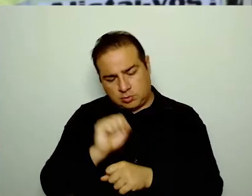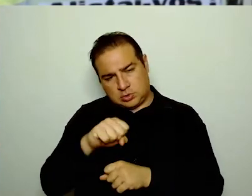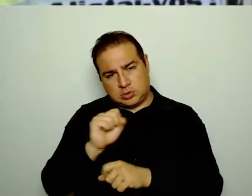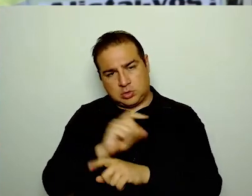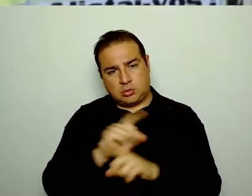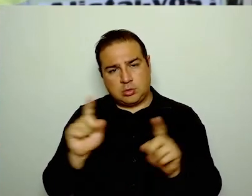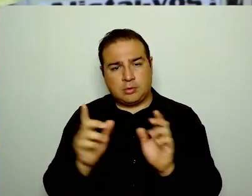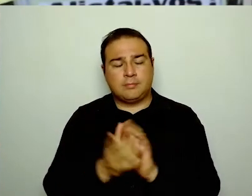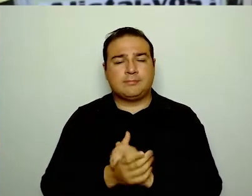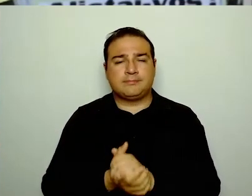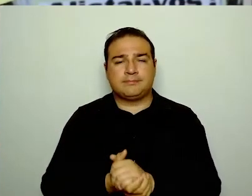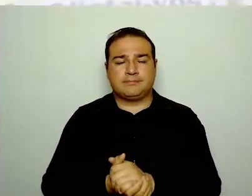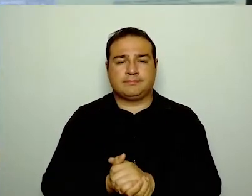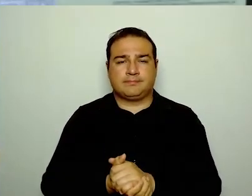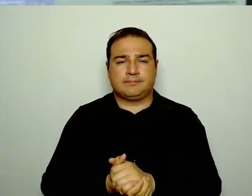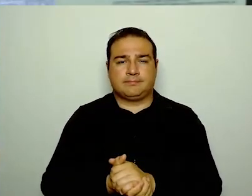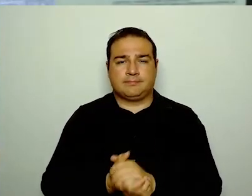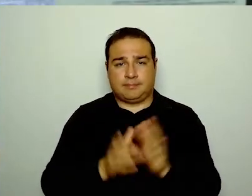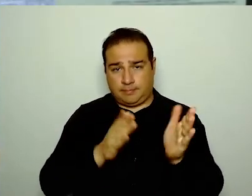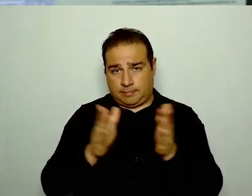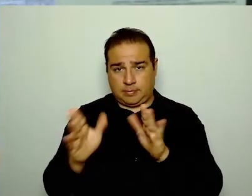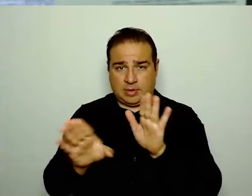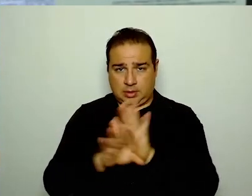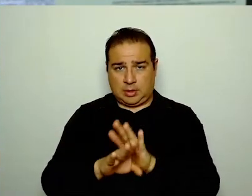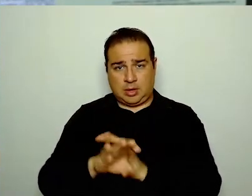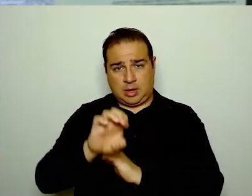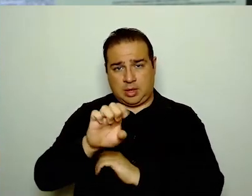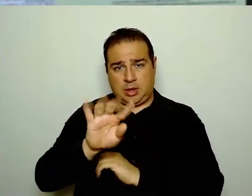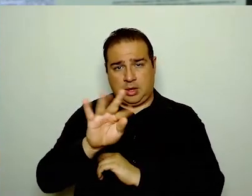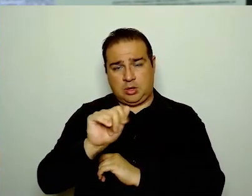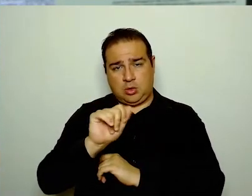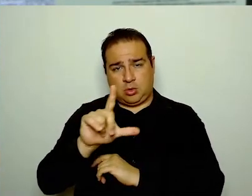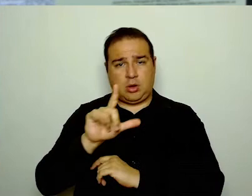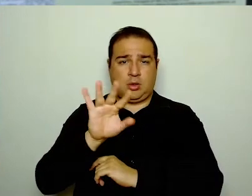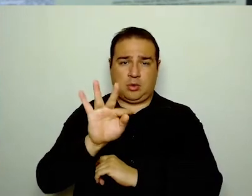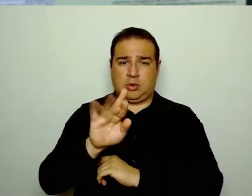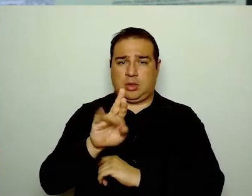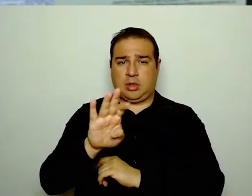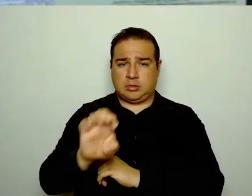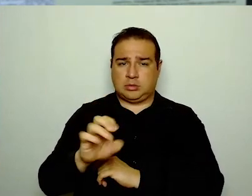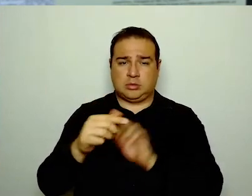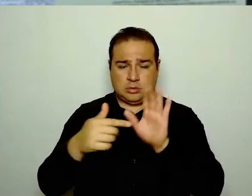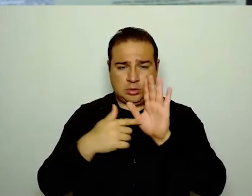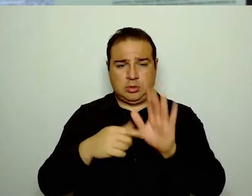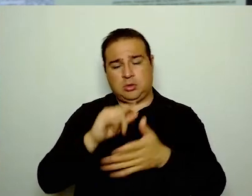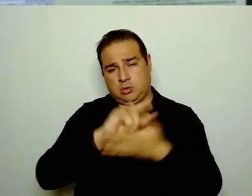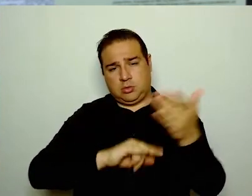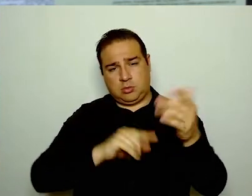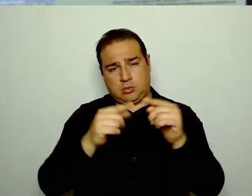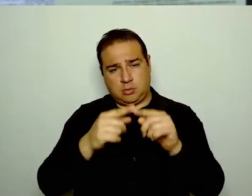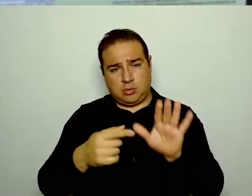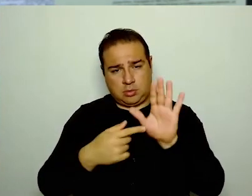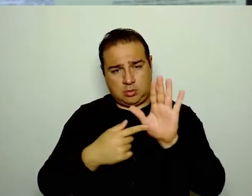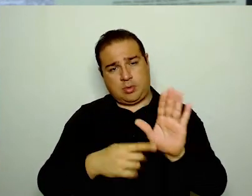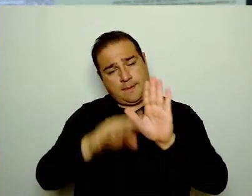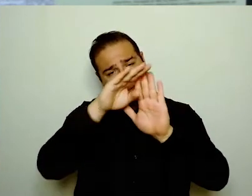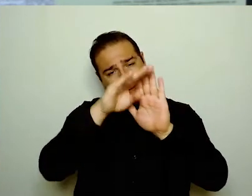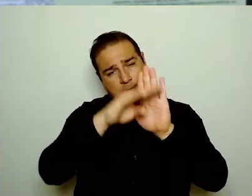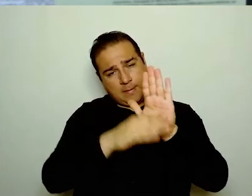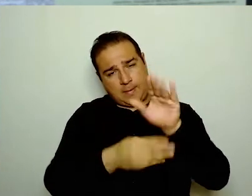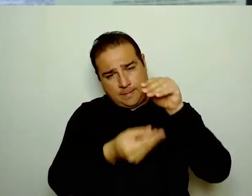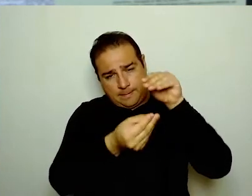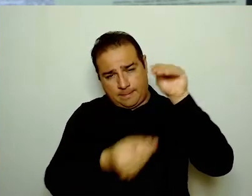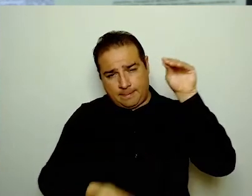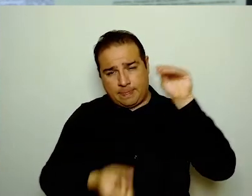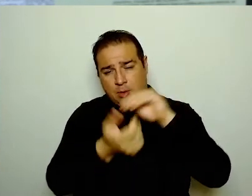seria válido ou não. Bom, no processo eleitoral, o TRE, a exemplo desse documento que eu tenho aqui,